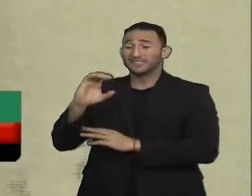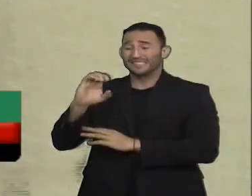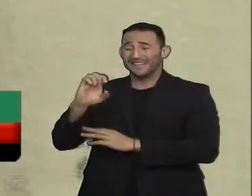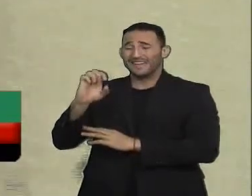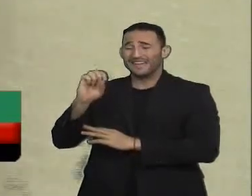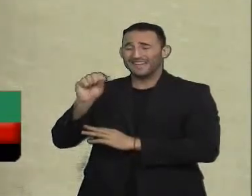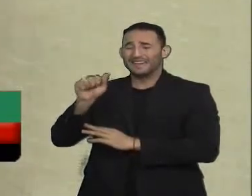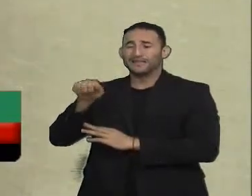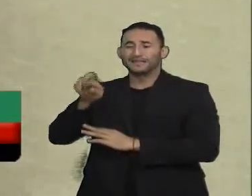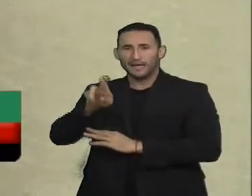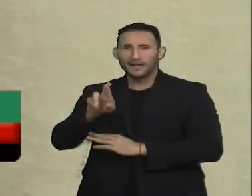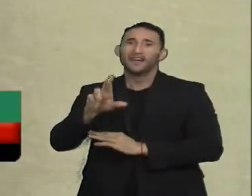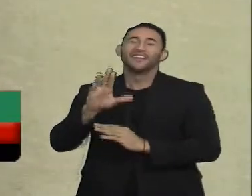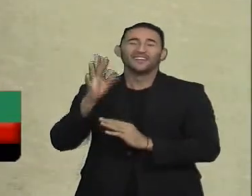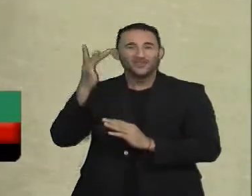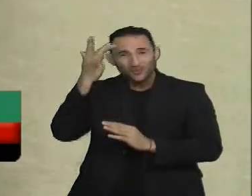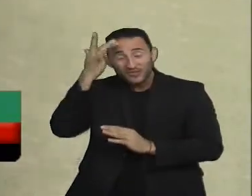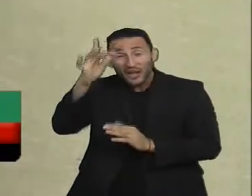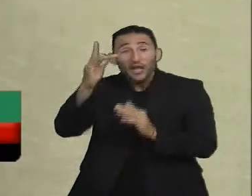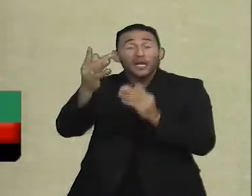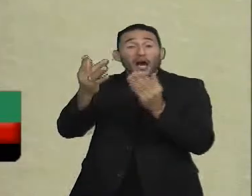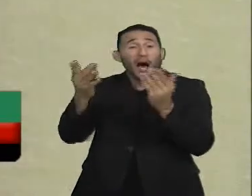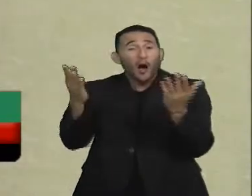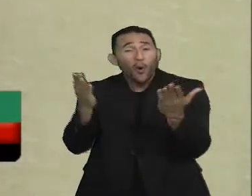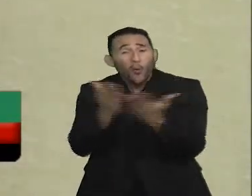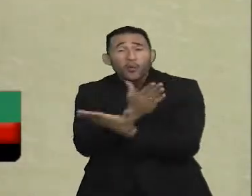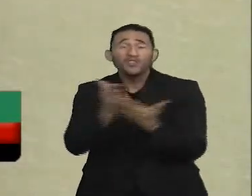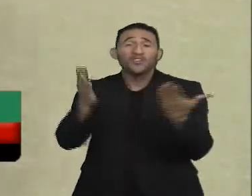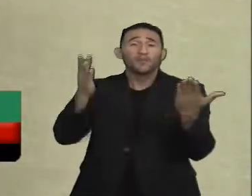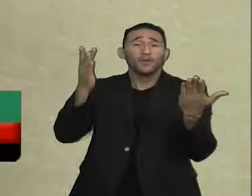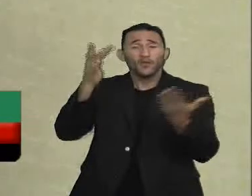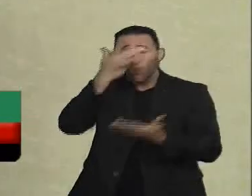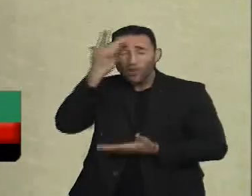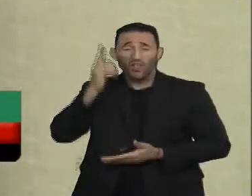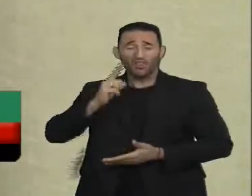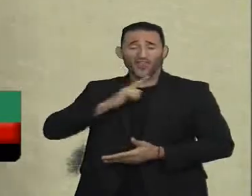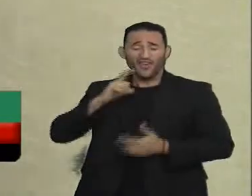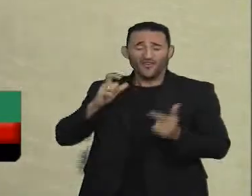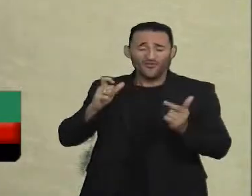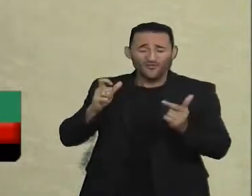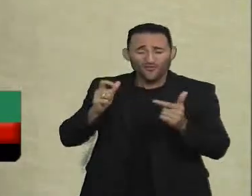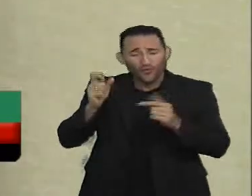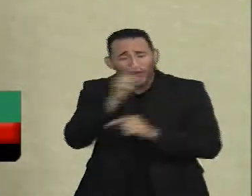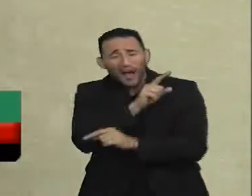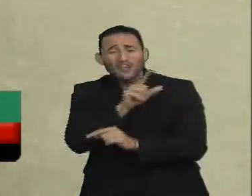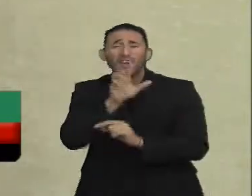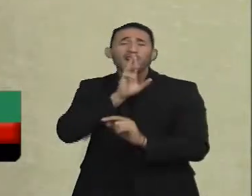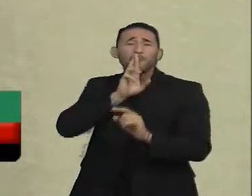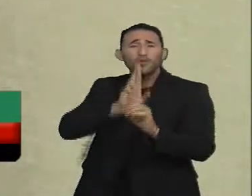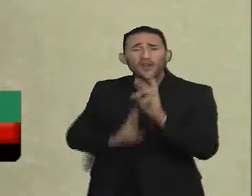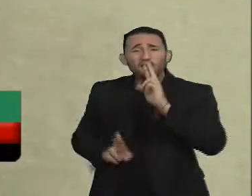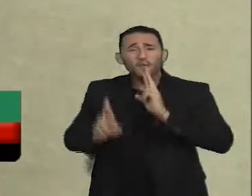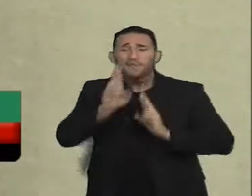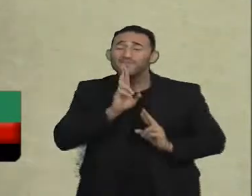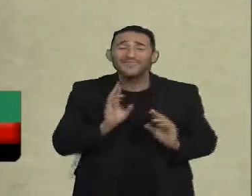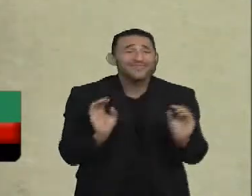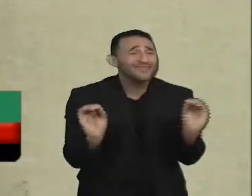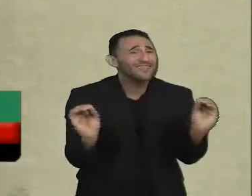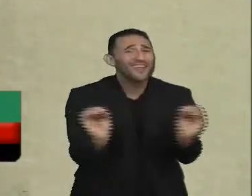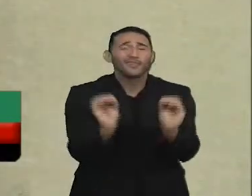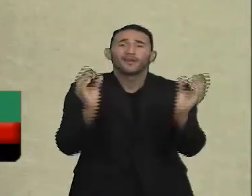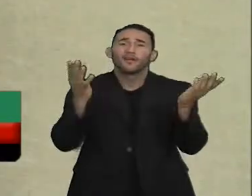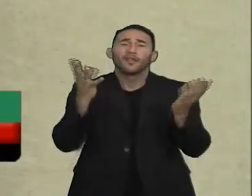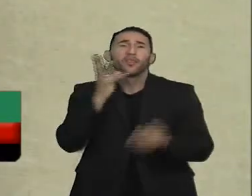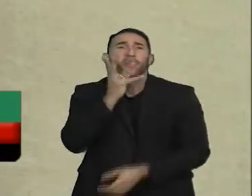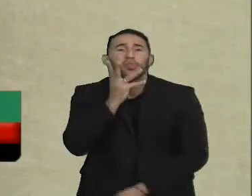alguns diretores, de algumas pessoas, a responder, ao contrário de você, independente se é domingo, se é feriado. Eu até brinquei com